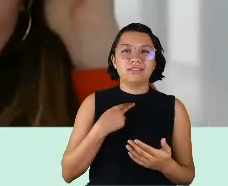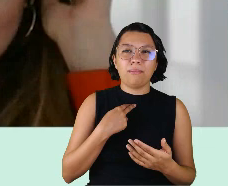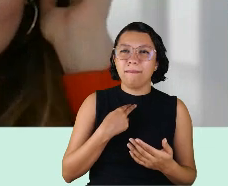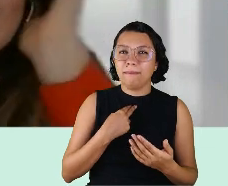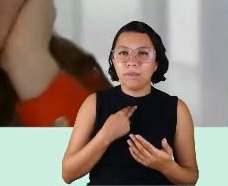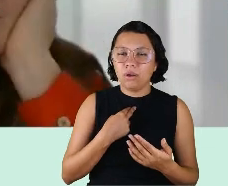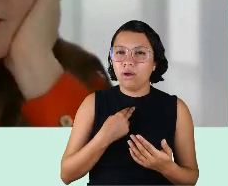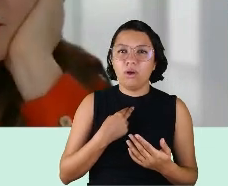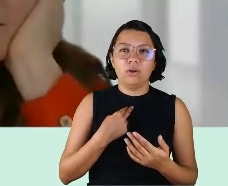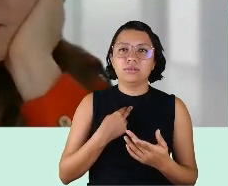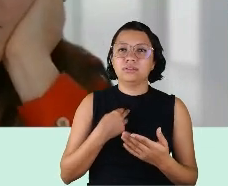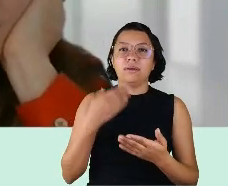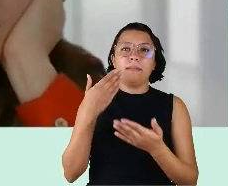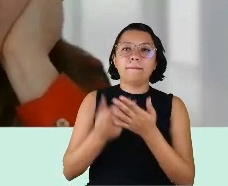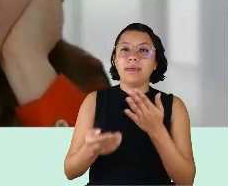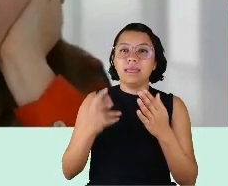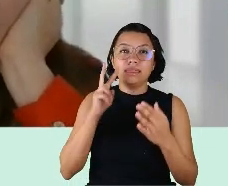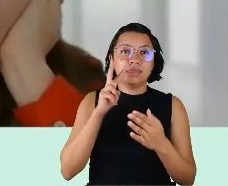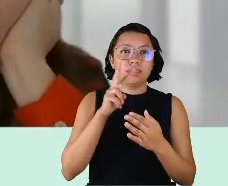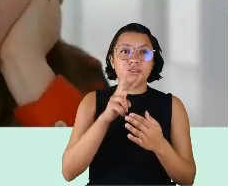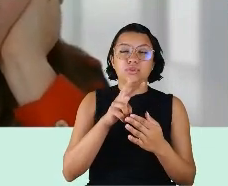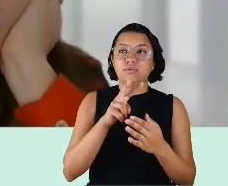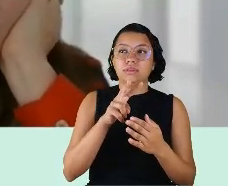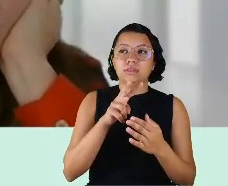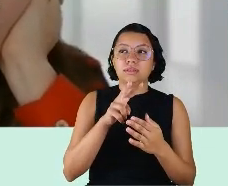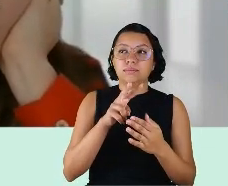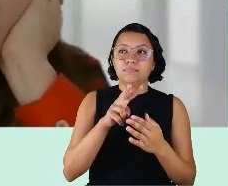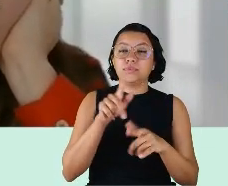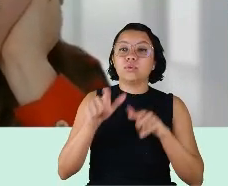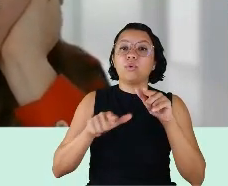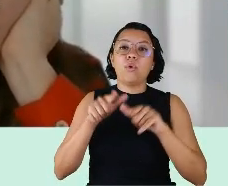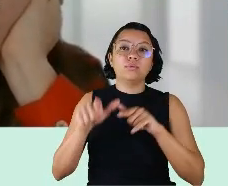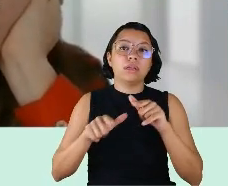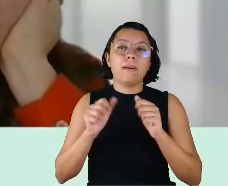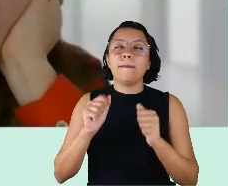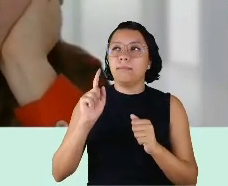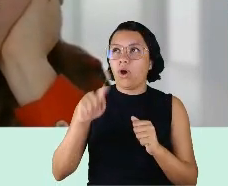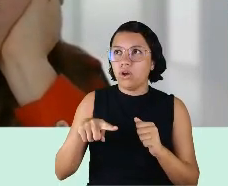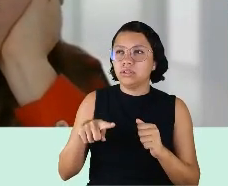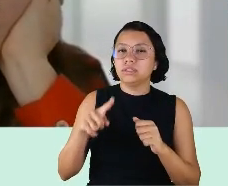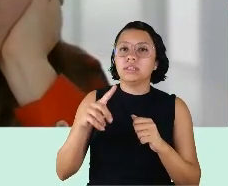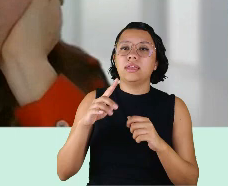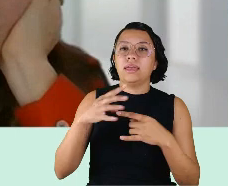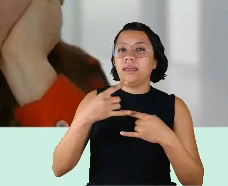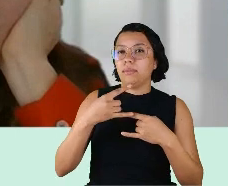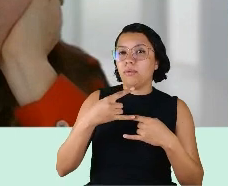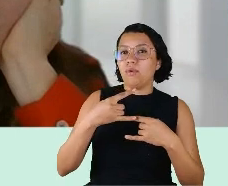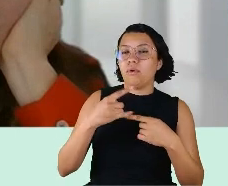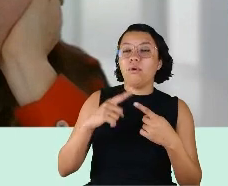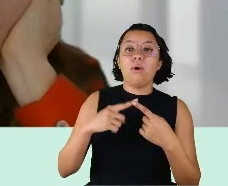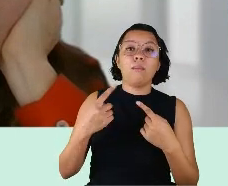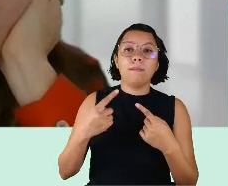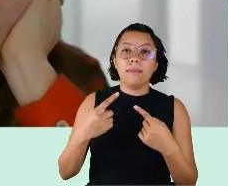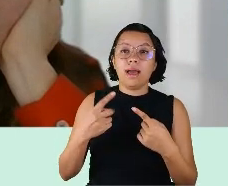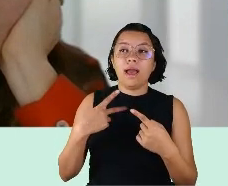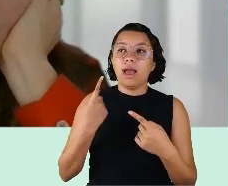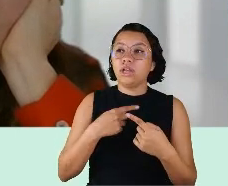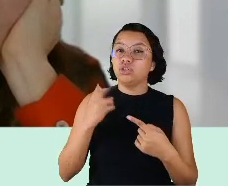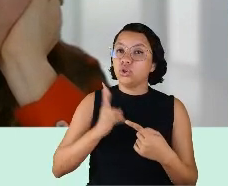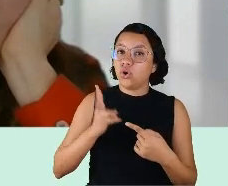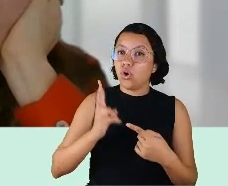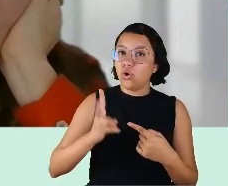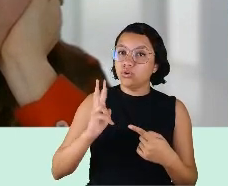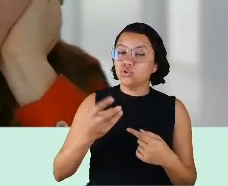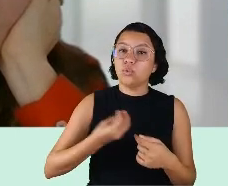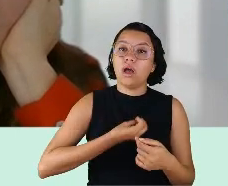não pode perder de vista, o trabalho pode ser remoto, tudo isso, mas nós temos que